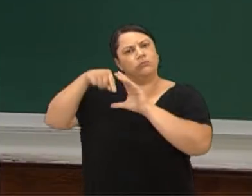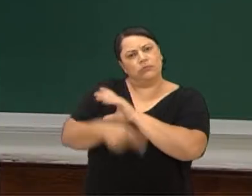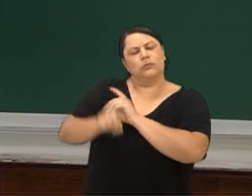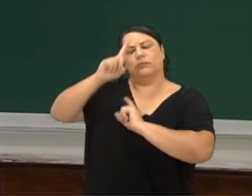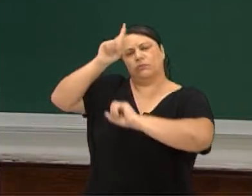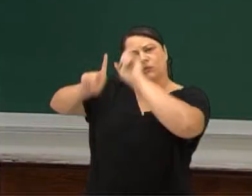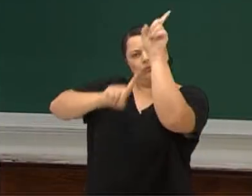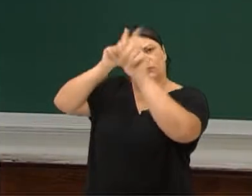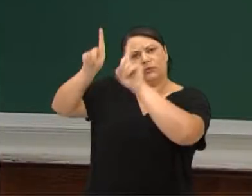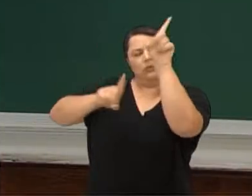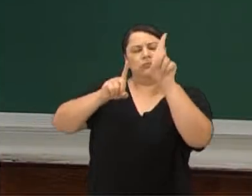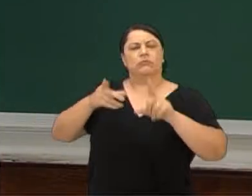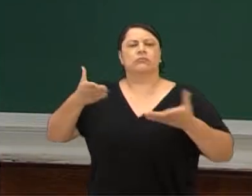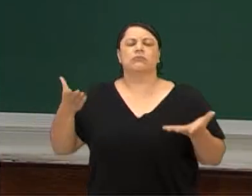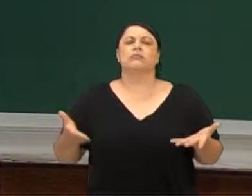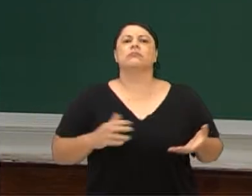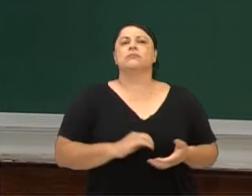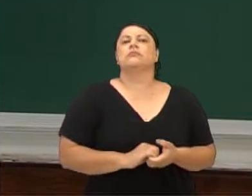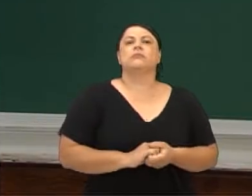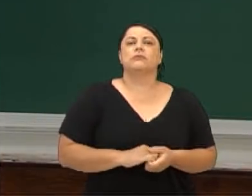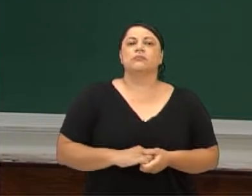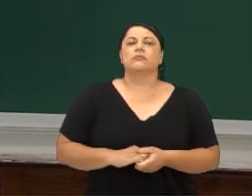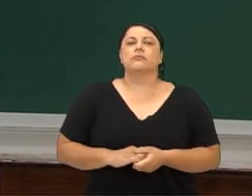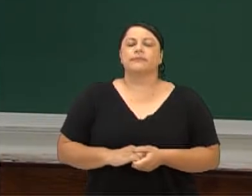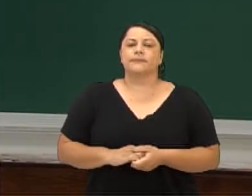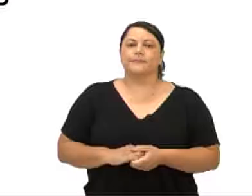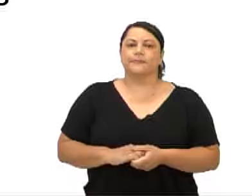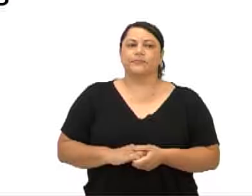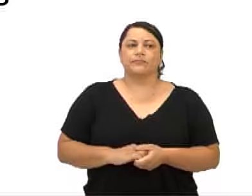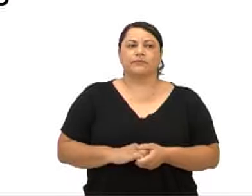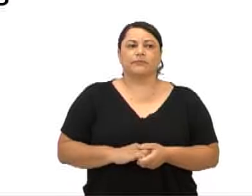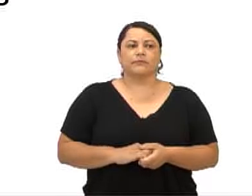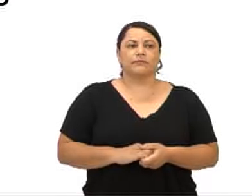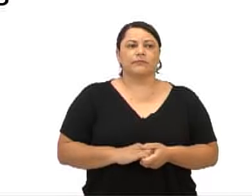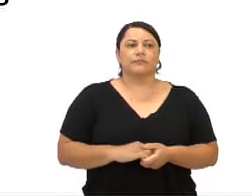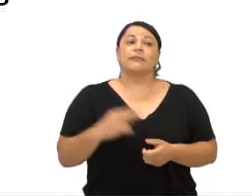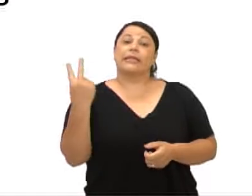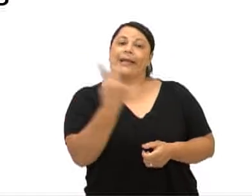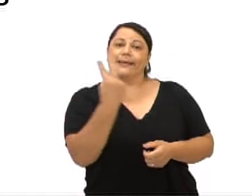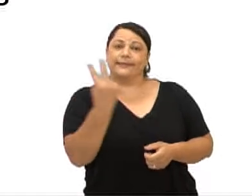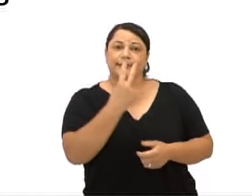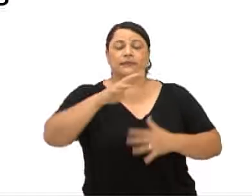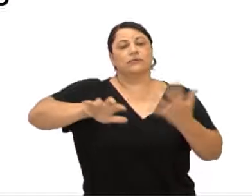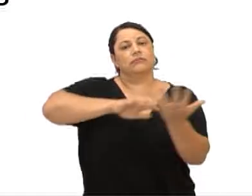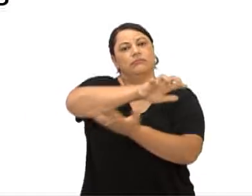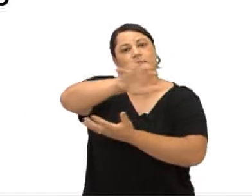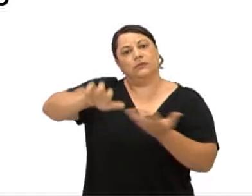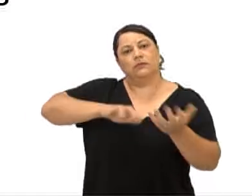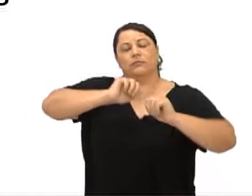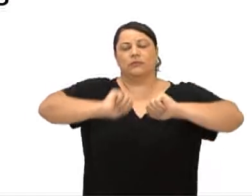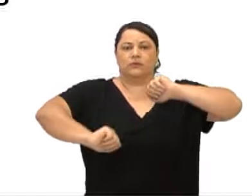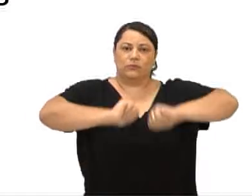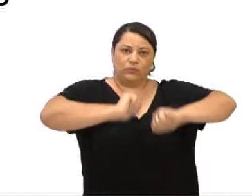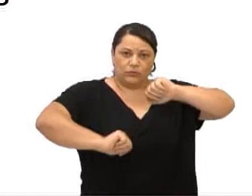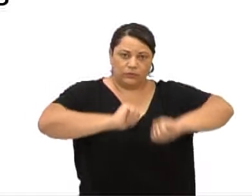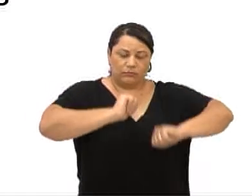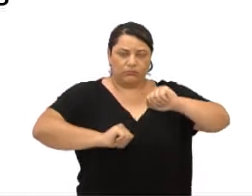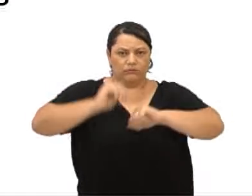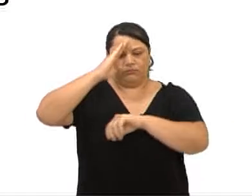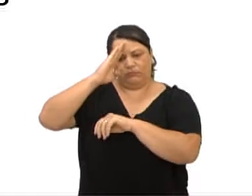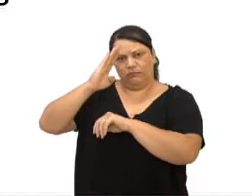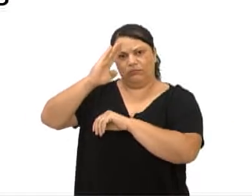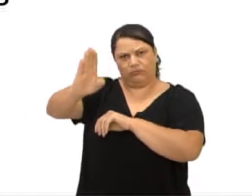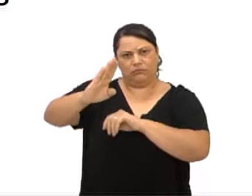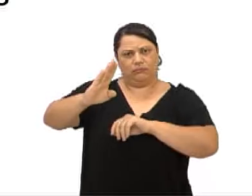ideia de cartel com imperialismo. Vamos lá então. Segunda Revolução Industrial. Ela está